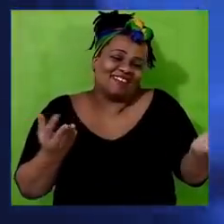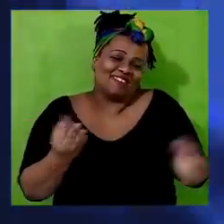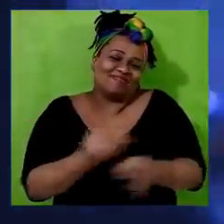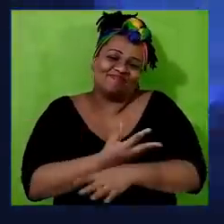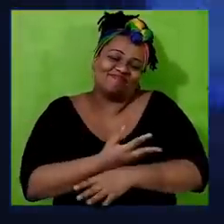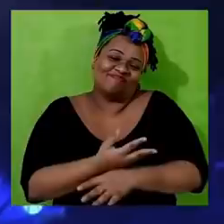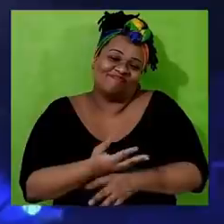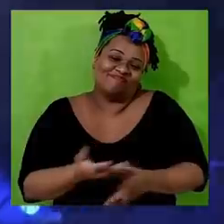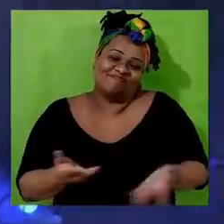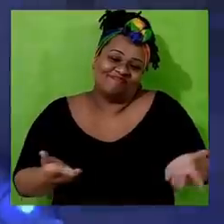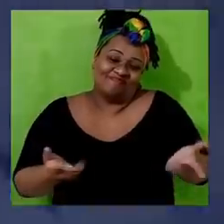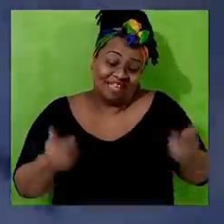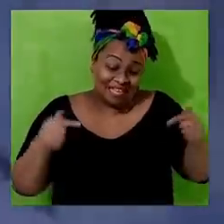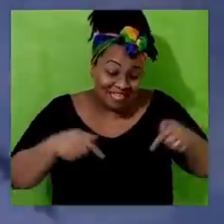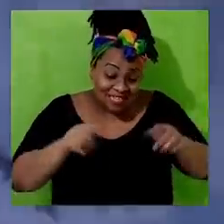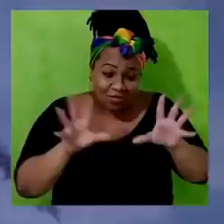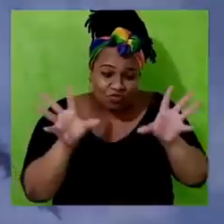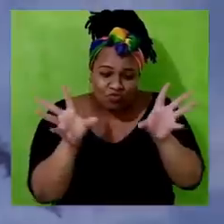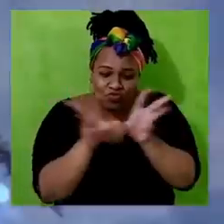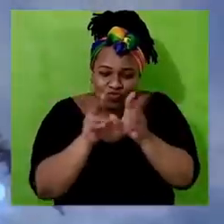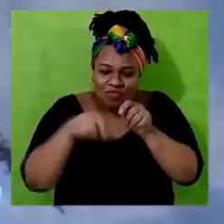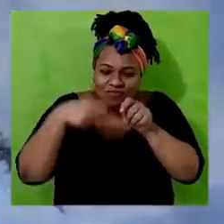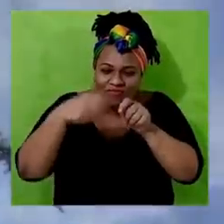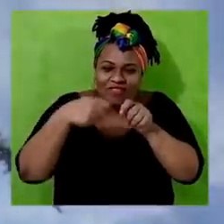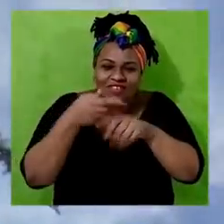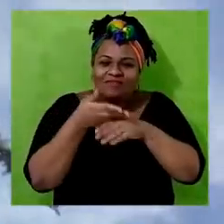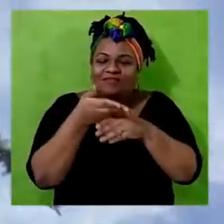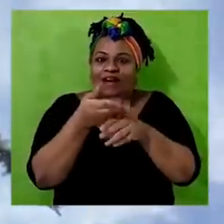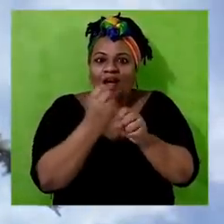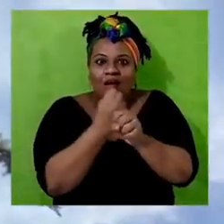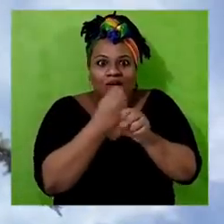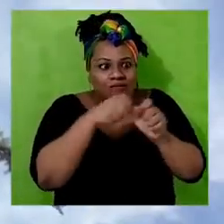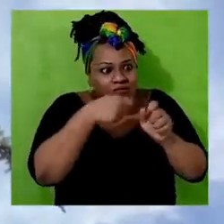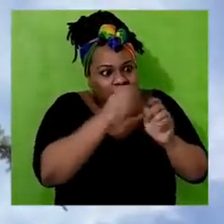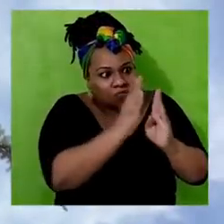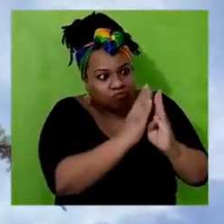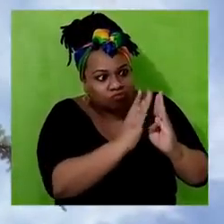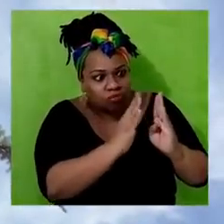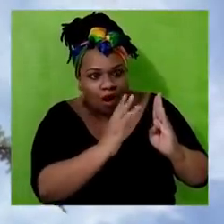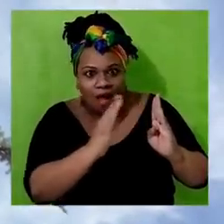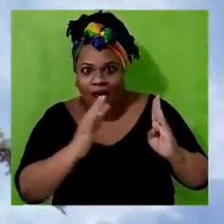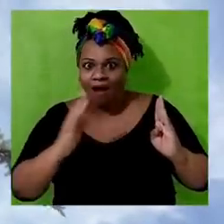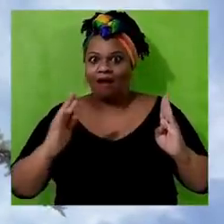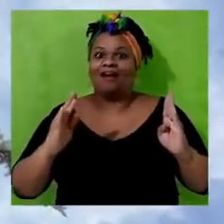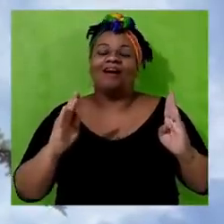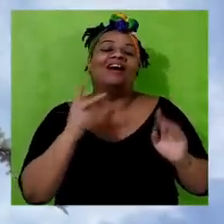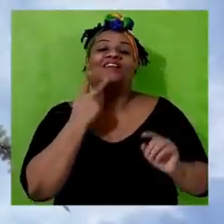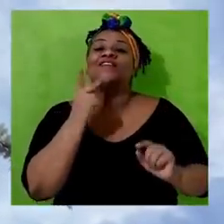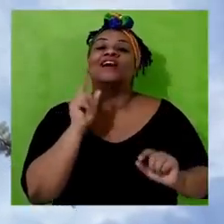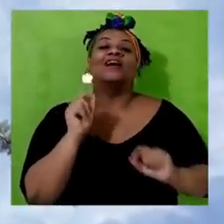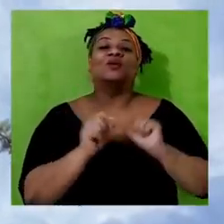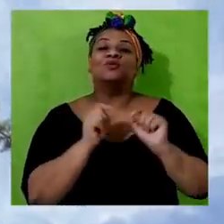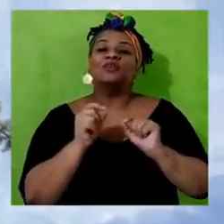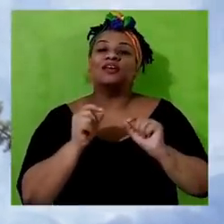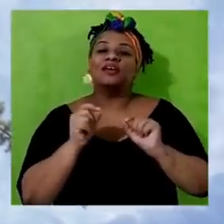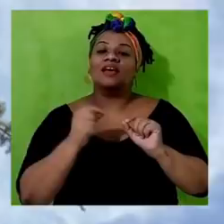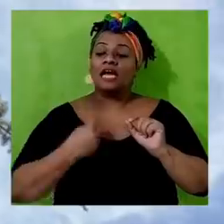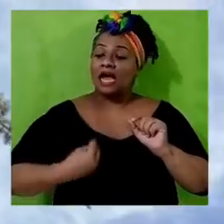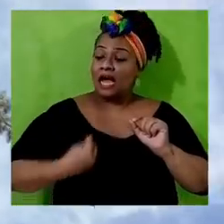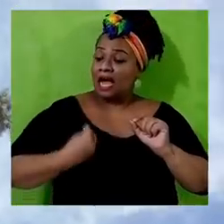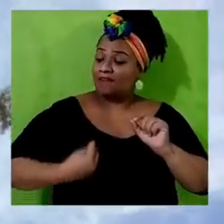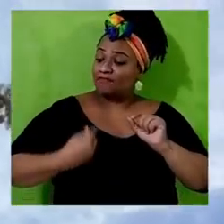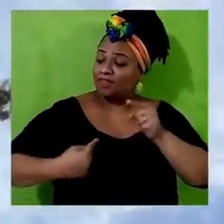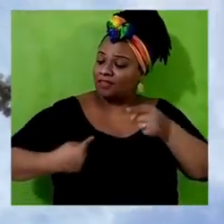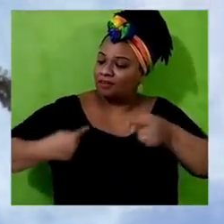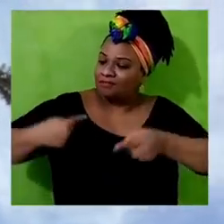é isso, gente, isso aqui tudo é um vídeo gigante, quero dizer que